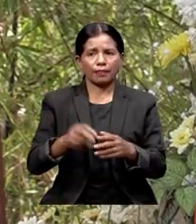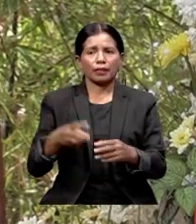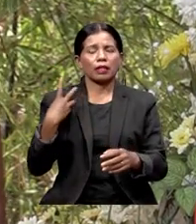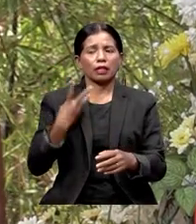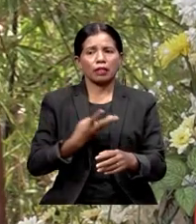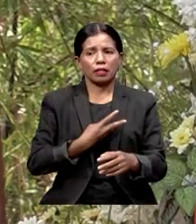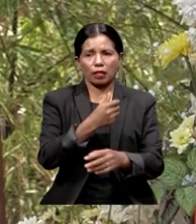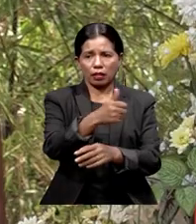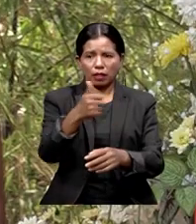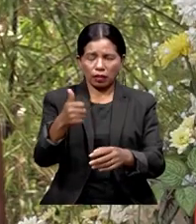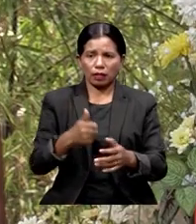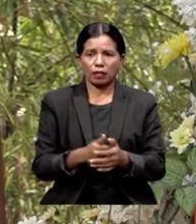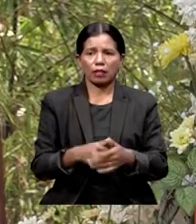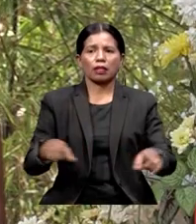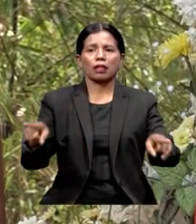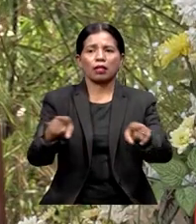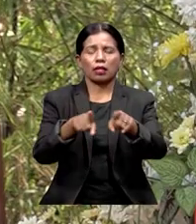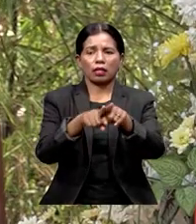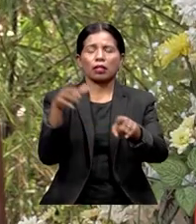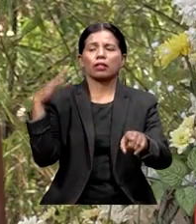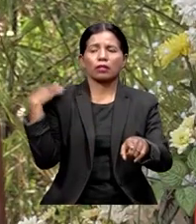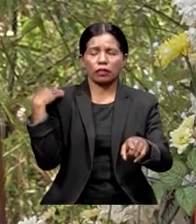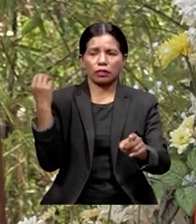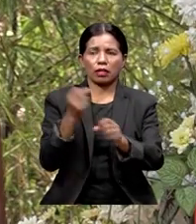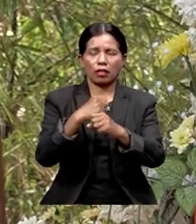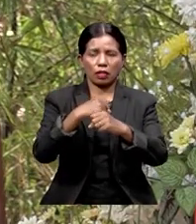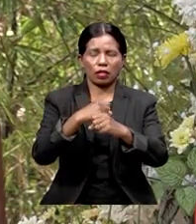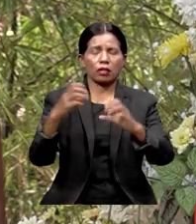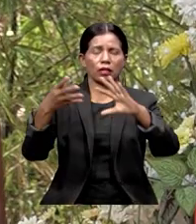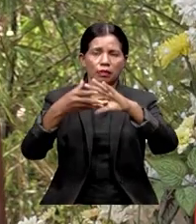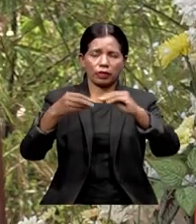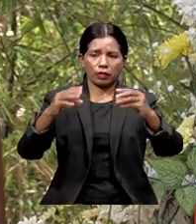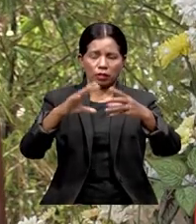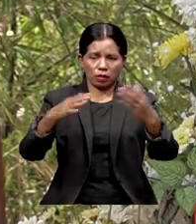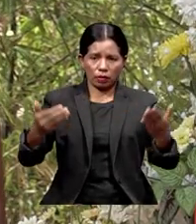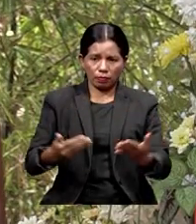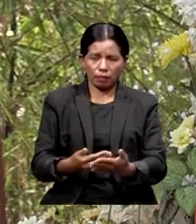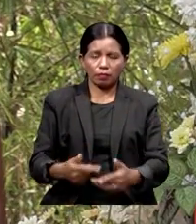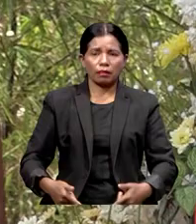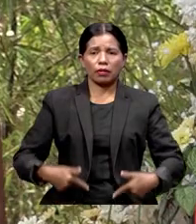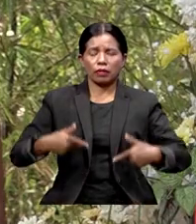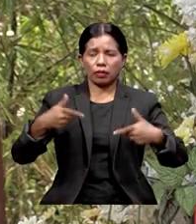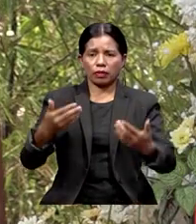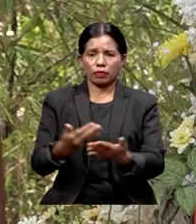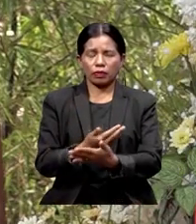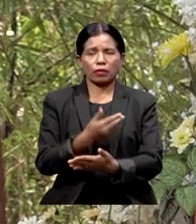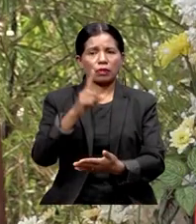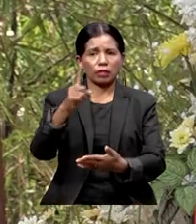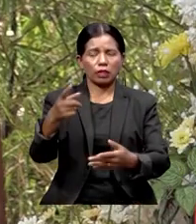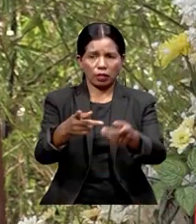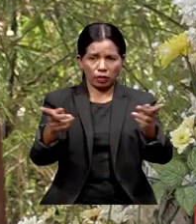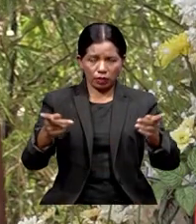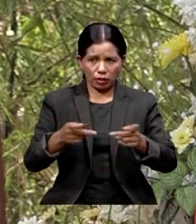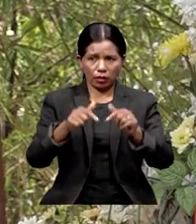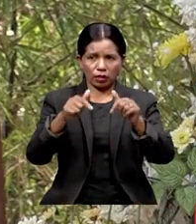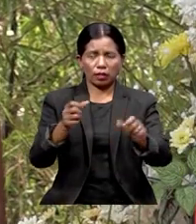ide, nuda soven, hala experiencia moris fon ide iha fatin ide ne.